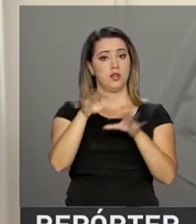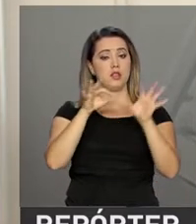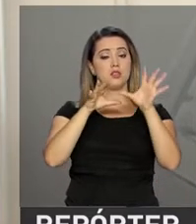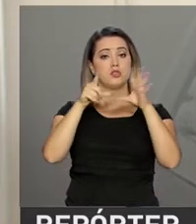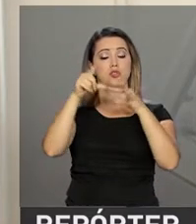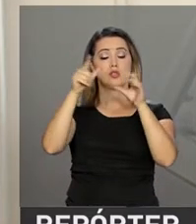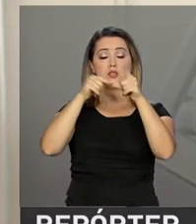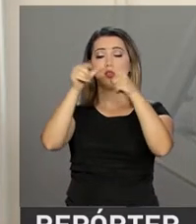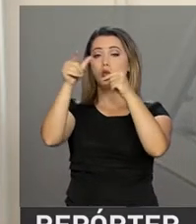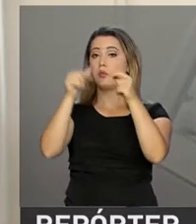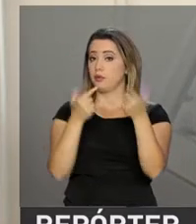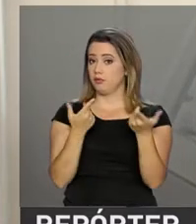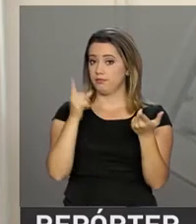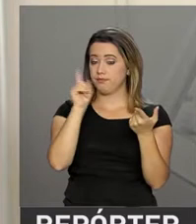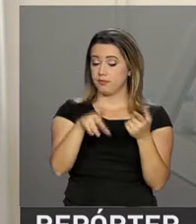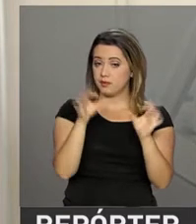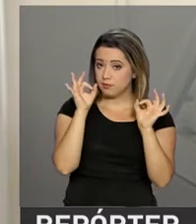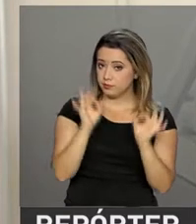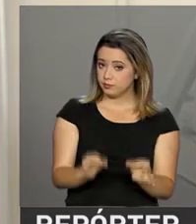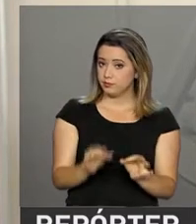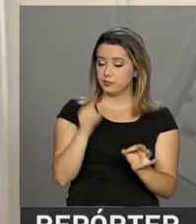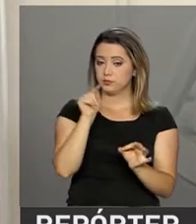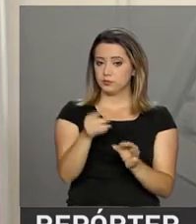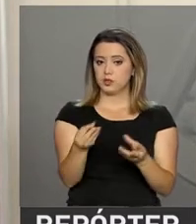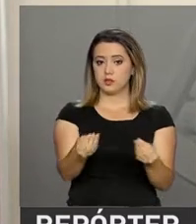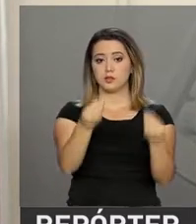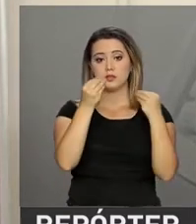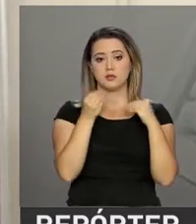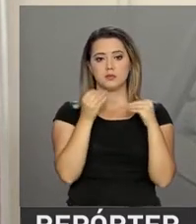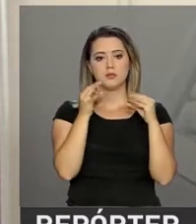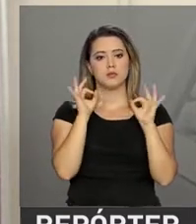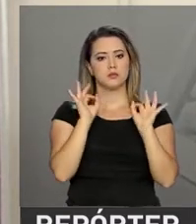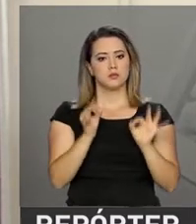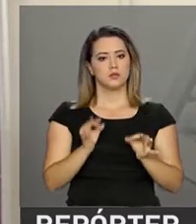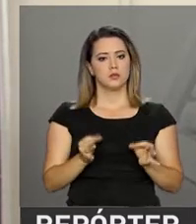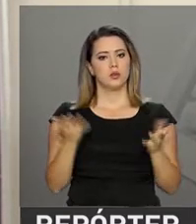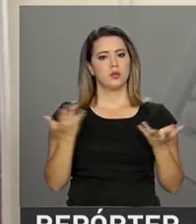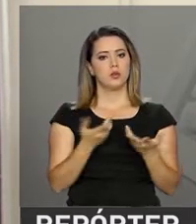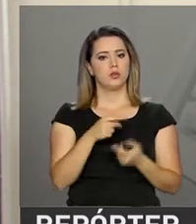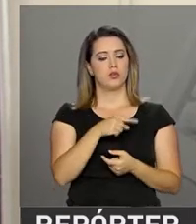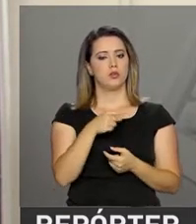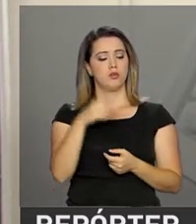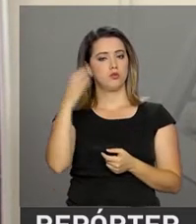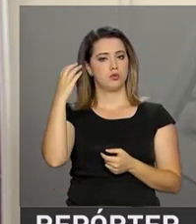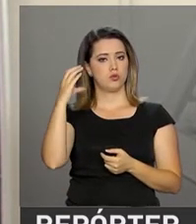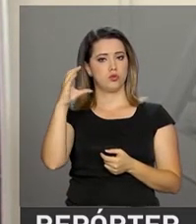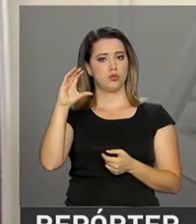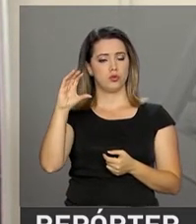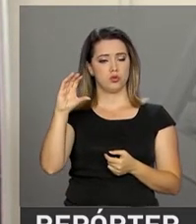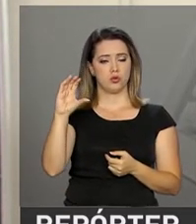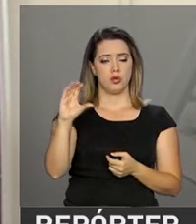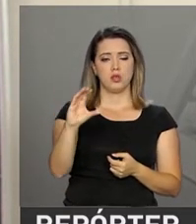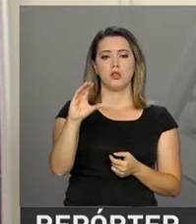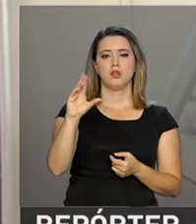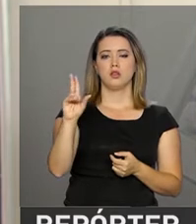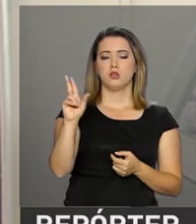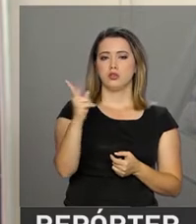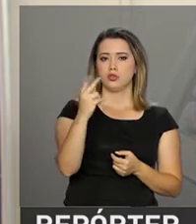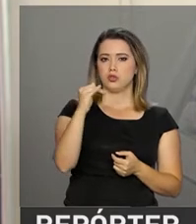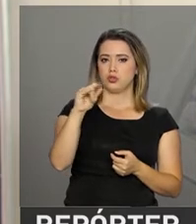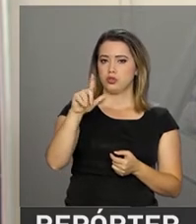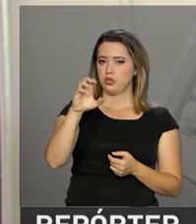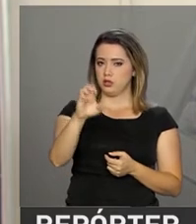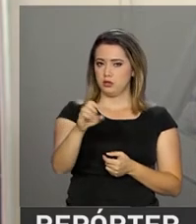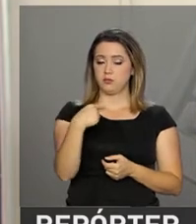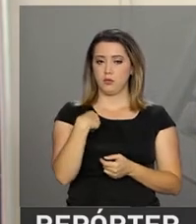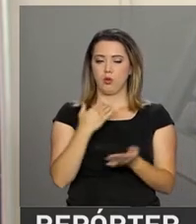Astronomia, que é justamente essa que me deu a oportunidade de estar indo agora para o Chile. Com ela, eu sinto que eu comecei a